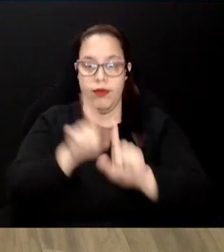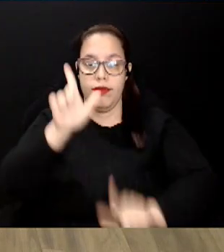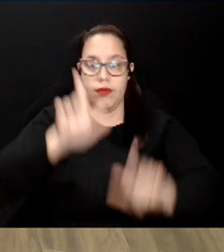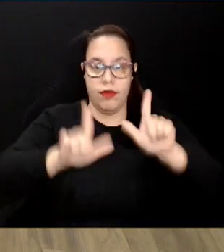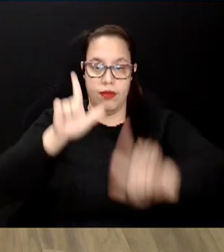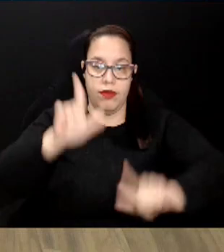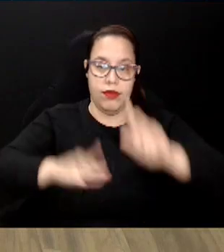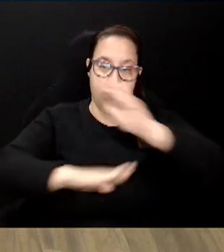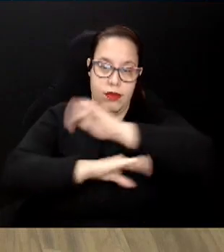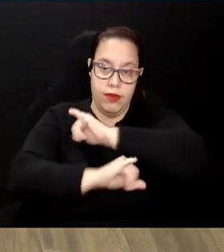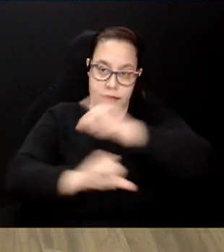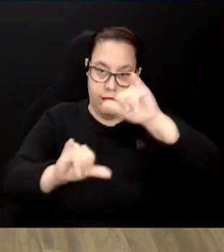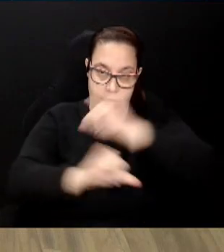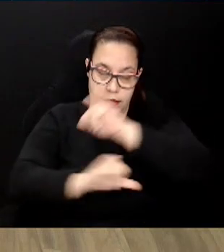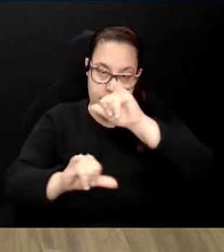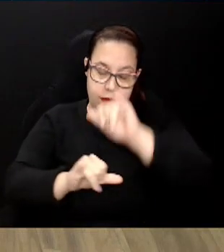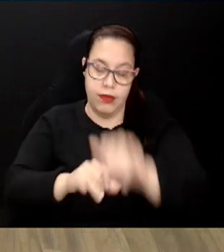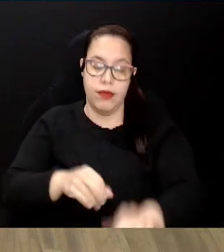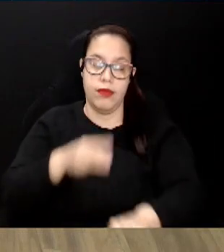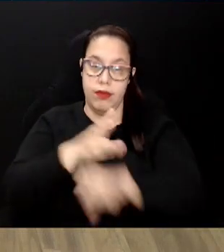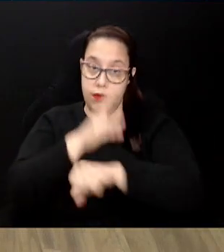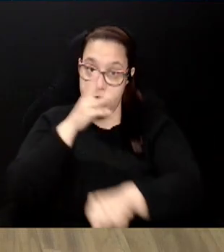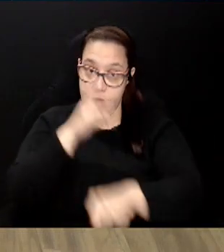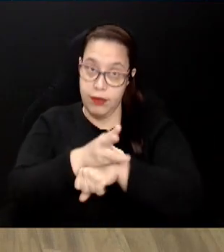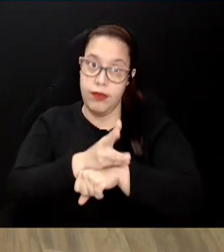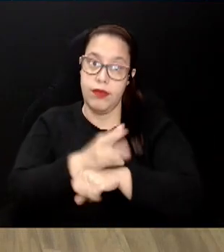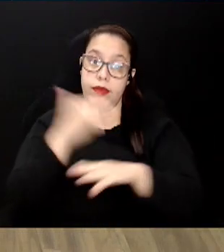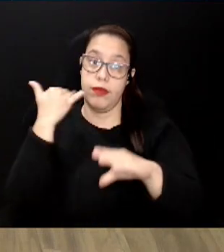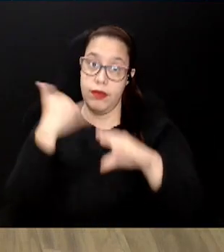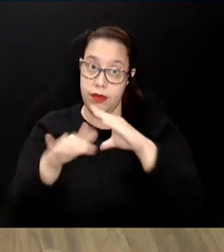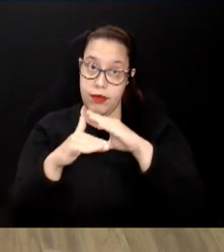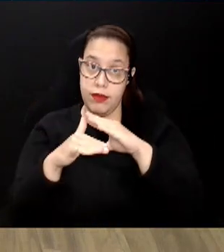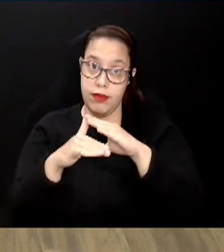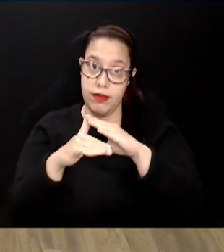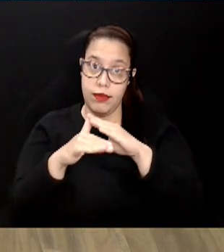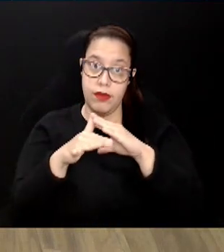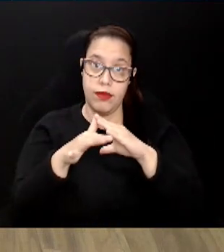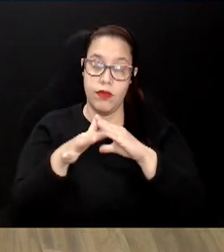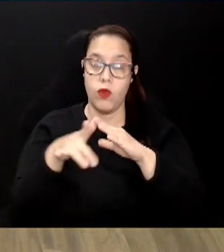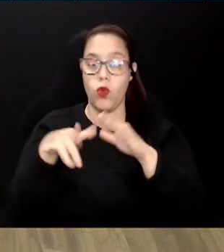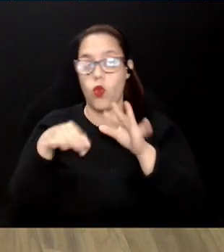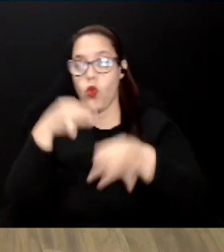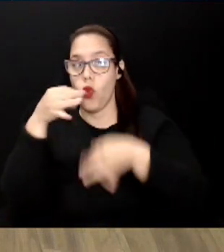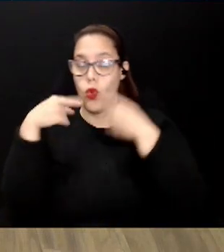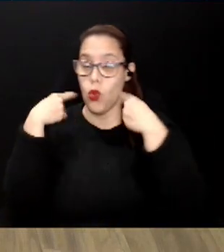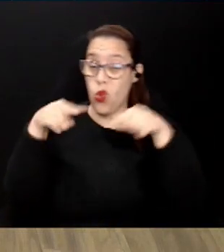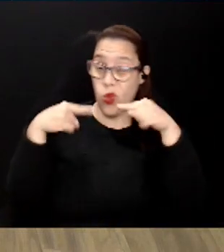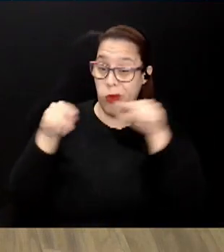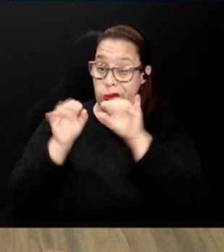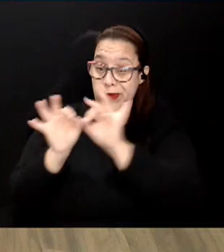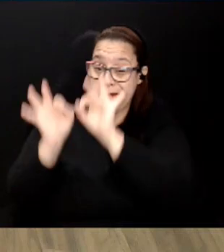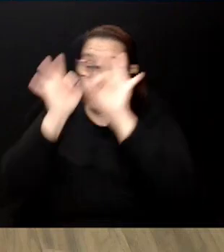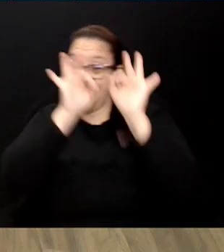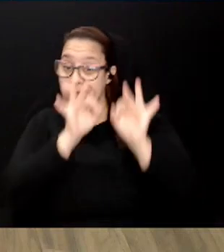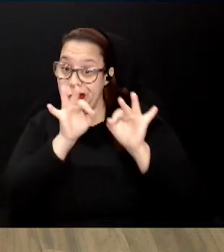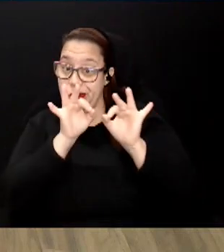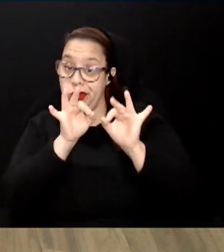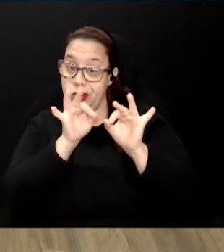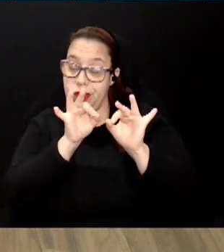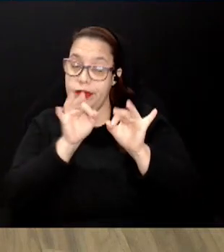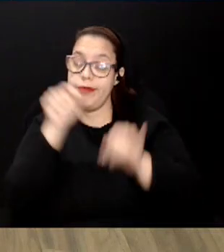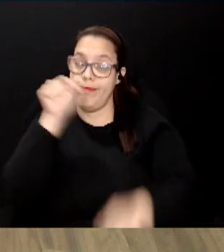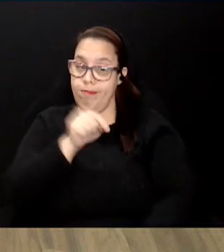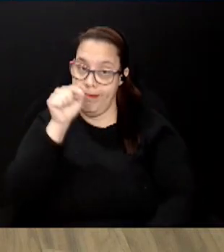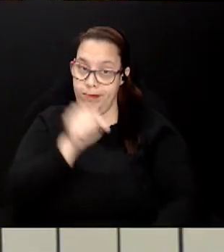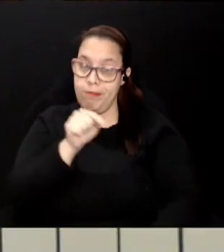o WhatsApp da TV Câmara Campinas, você aperta e pode mandar o seu elogio, uma crítica construtiva, o que você quer assistir aqui